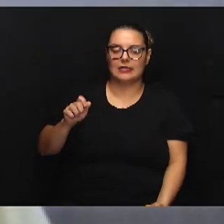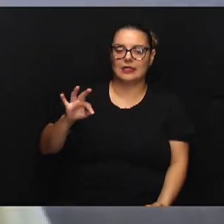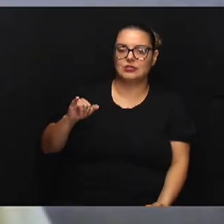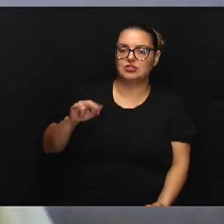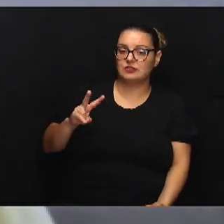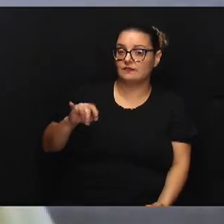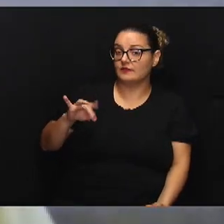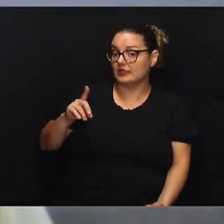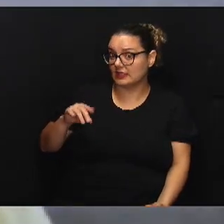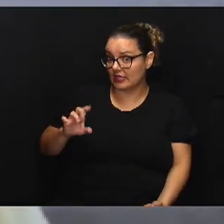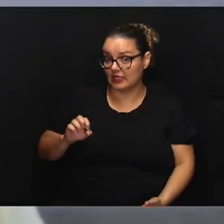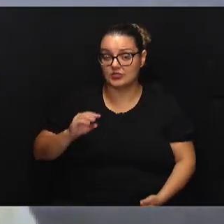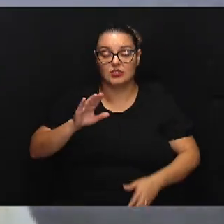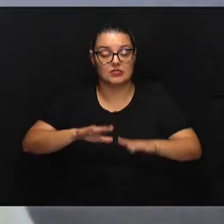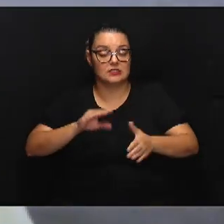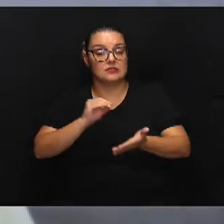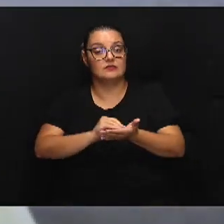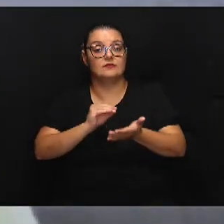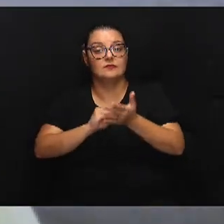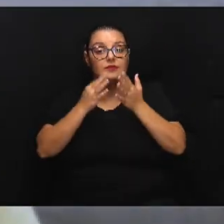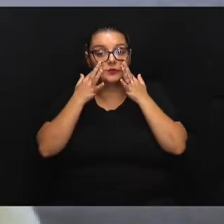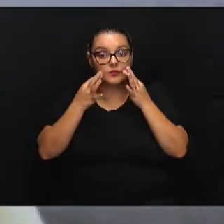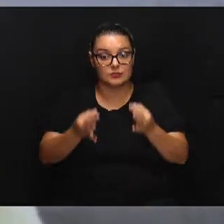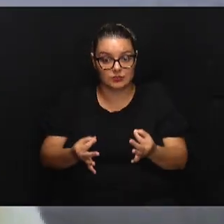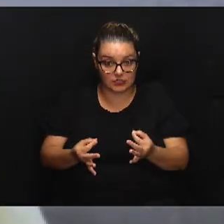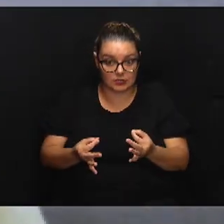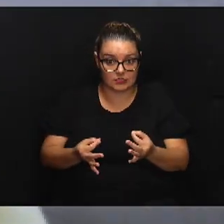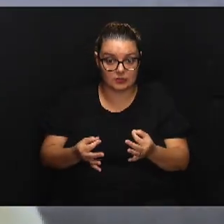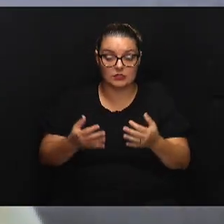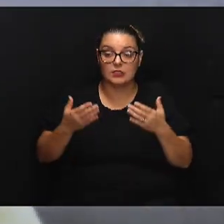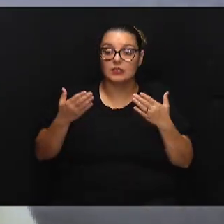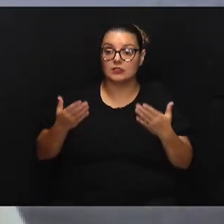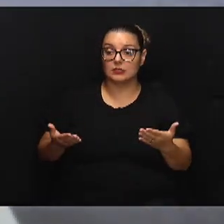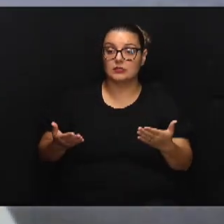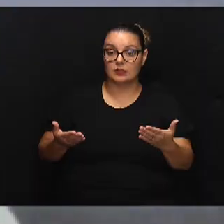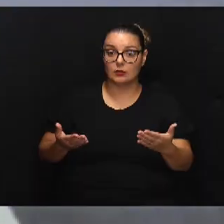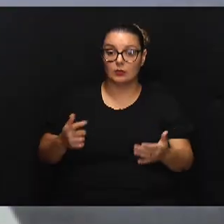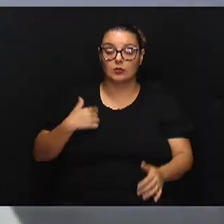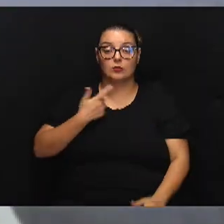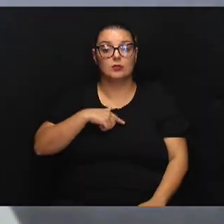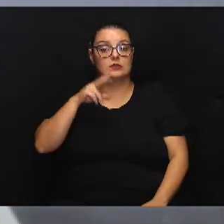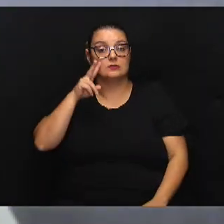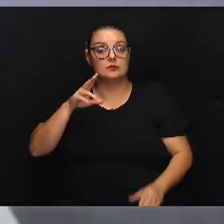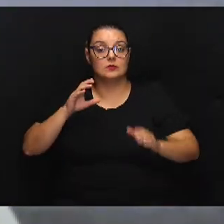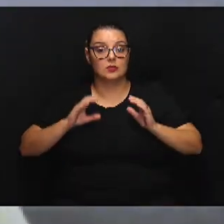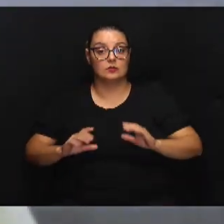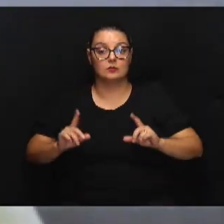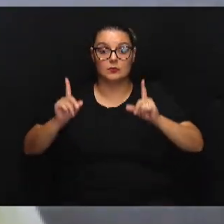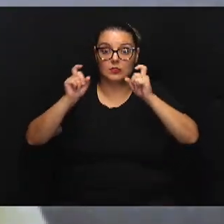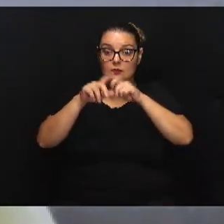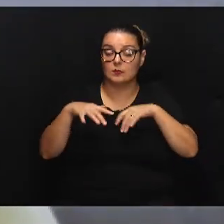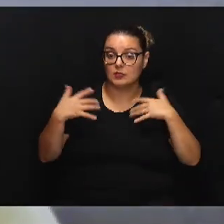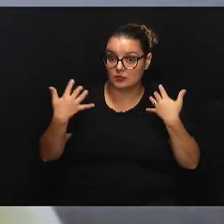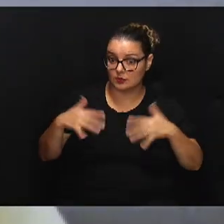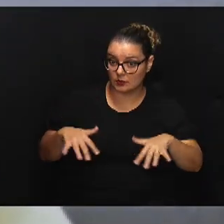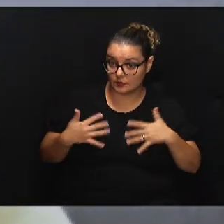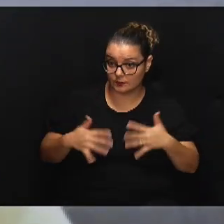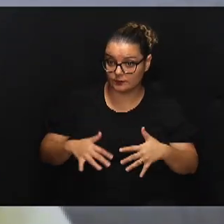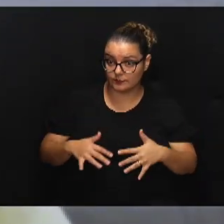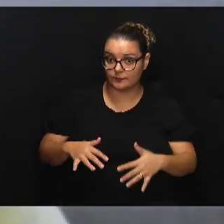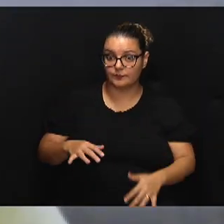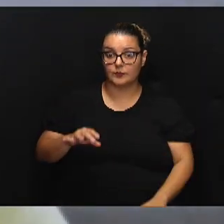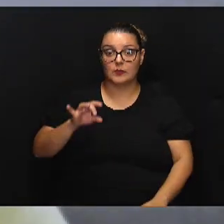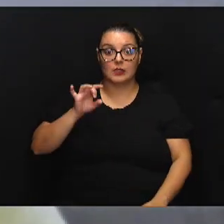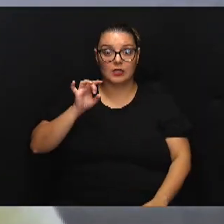muitas vezes uma falta de atenção. Então, a gente vê um comportamento desafiador. Ele só